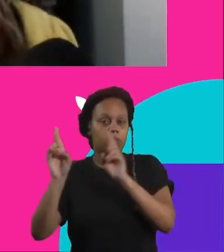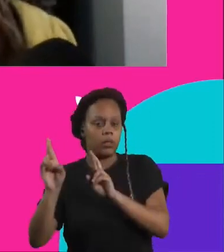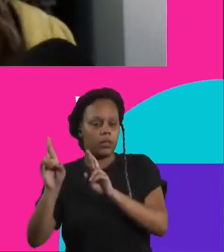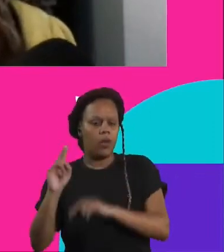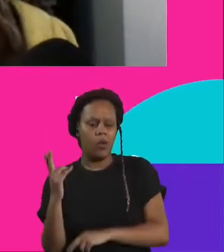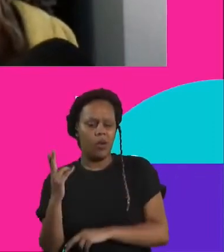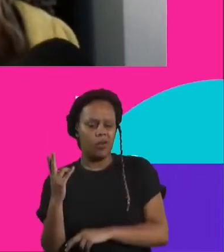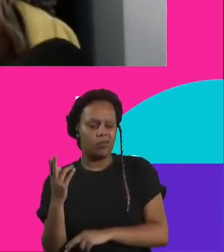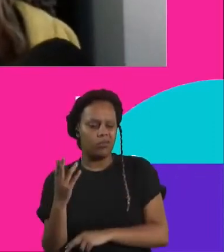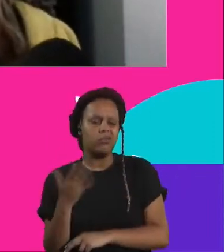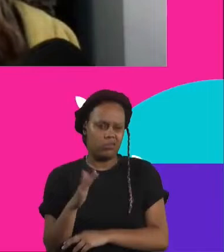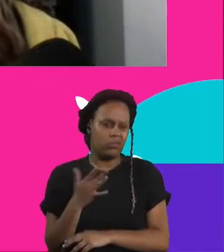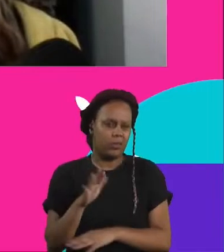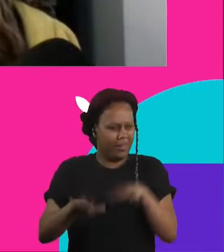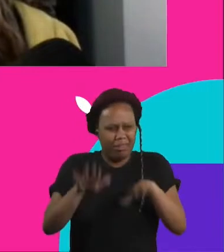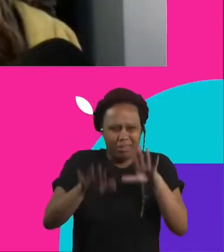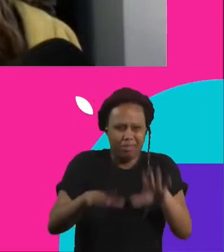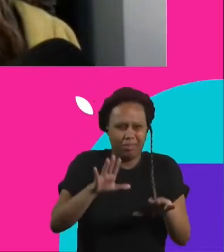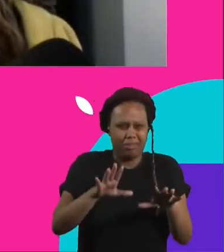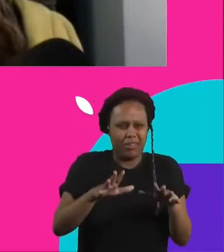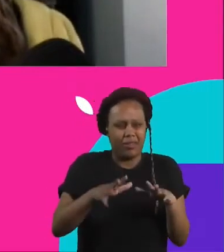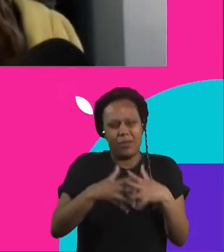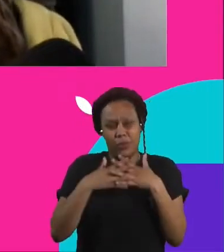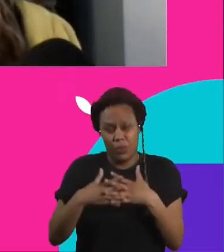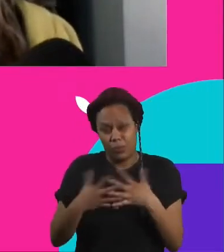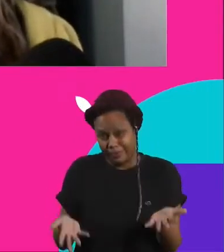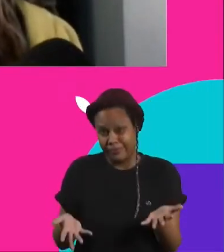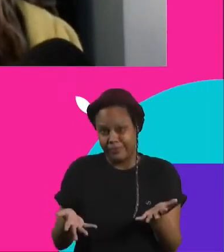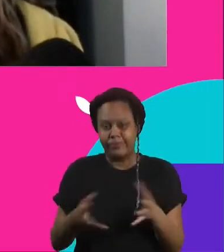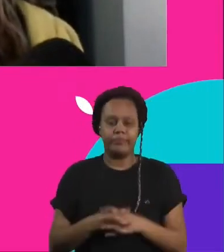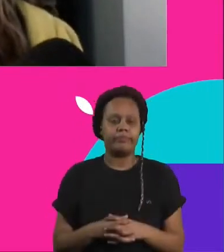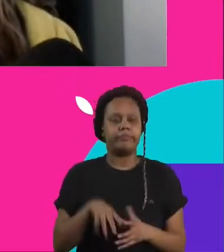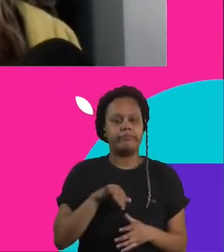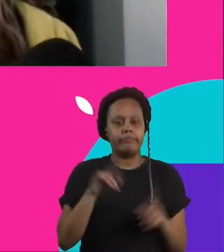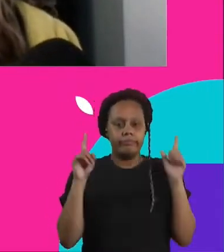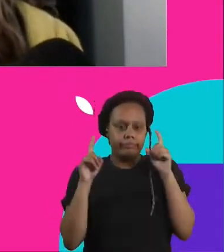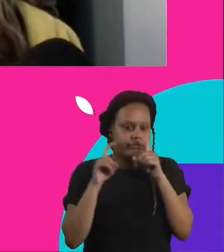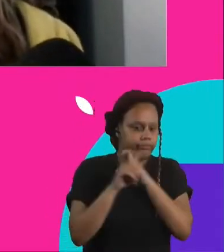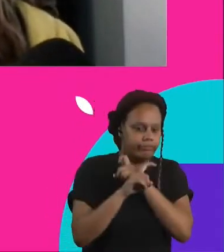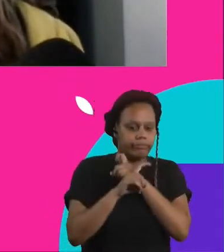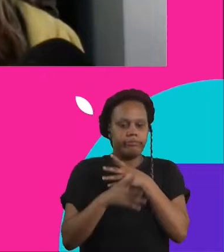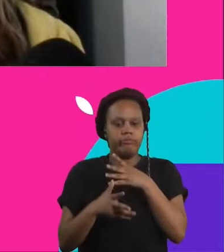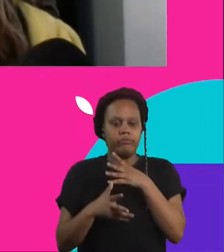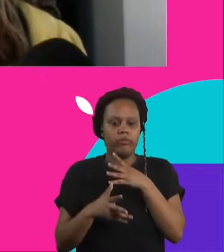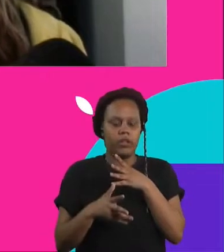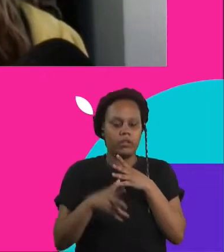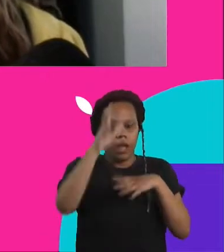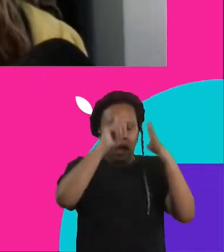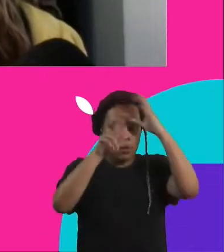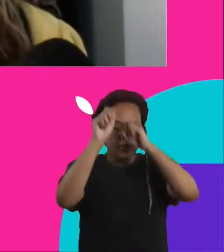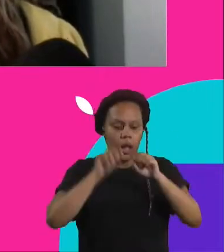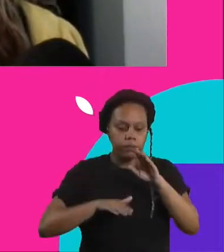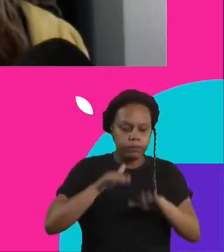mais ou menos esperado, a depender da complexidade do algoritmo. Quanto mais complexo é o algoritmo no processo de aprendizagem, nesse